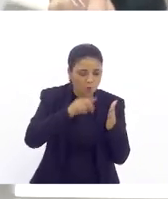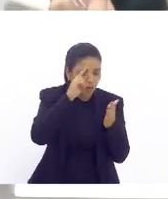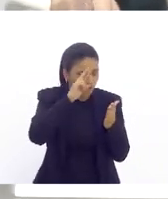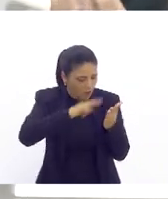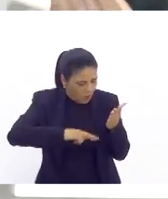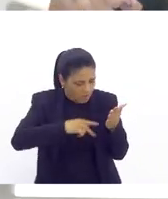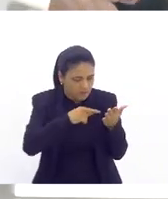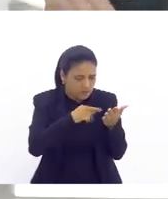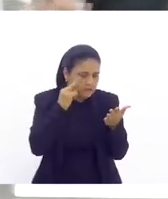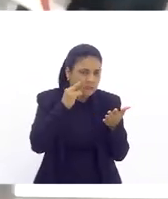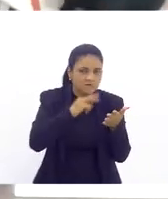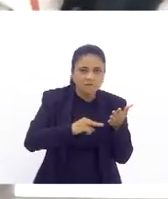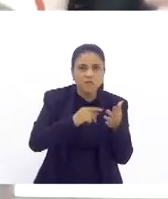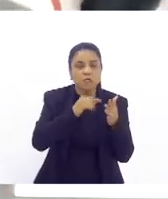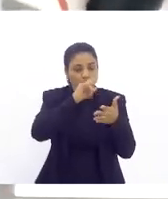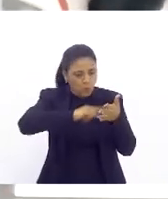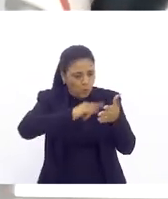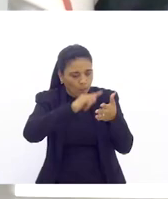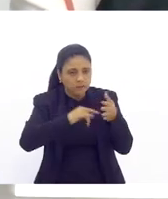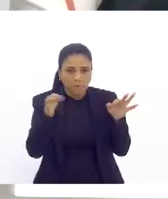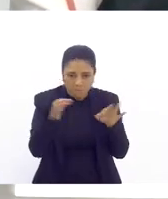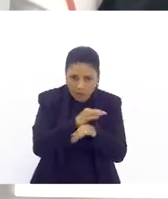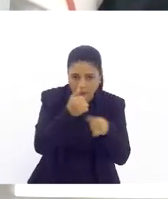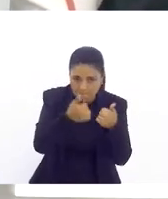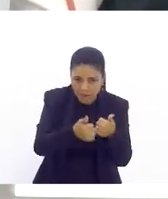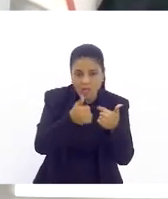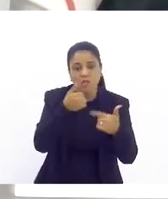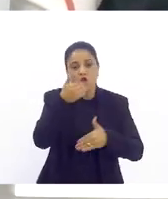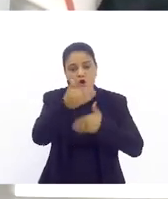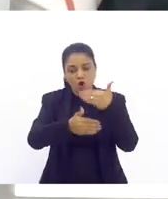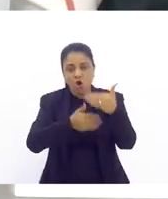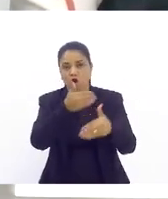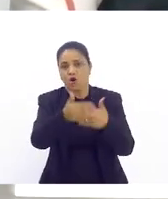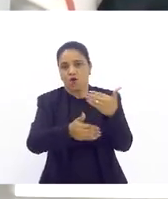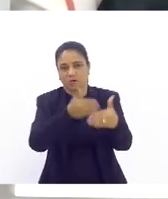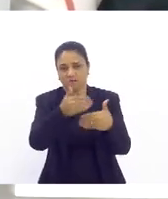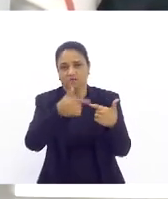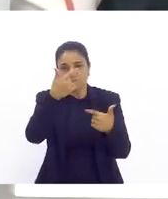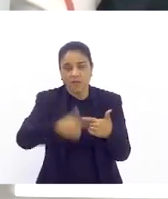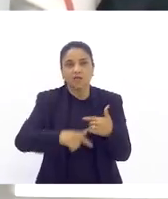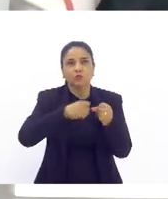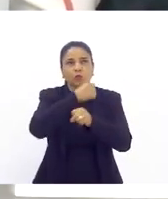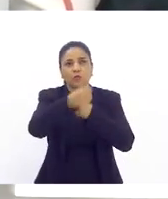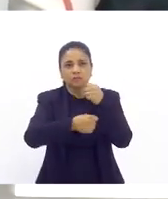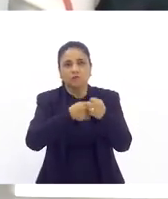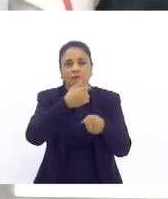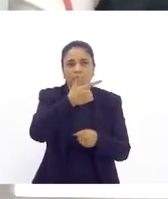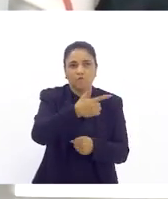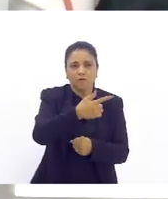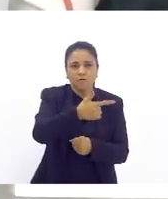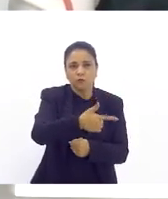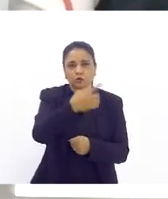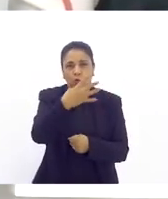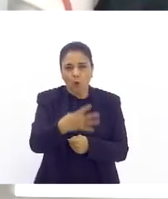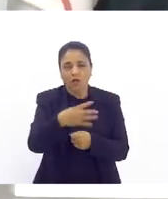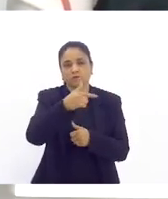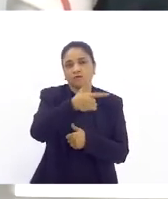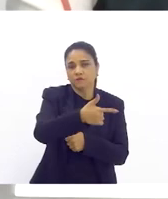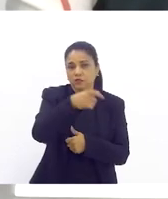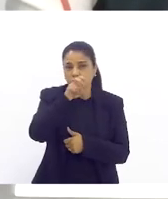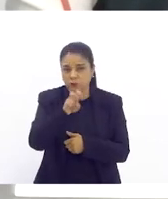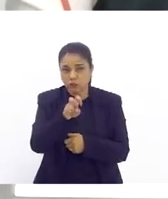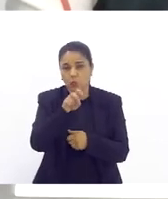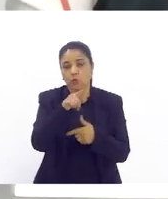né e tenhamos então um documento para que possamos fazer a revisão dele em 24 em 25 a luz do Plano Nacional de Educação